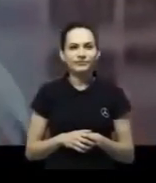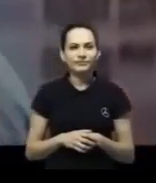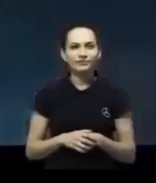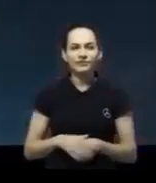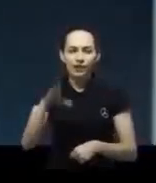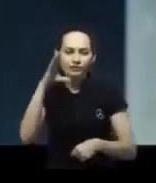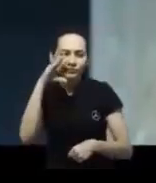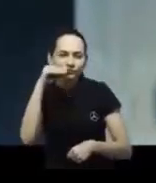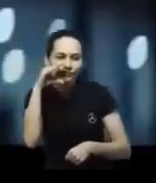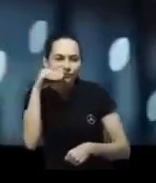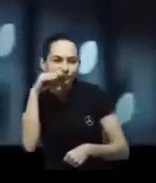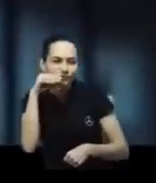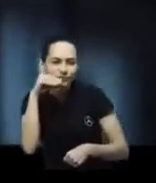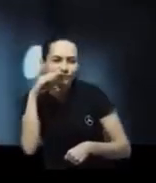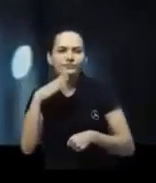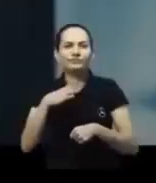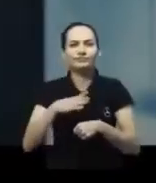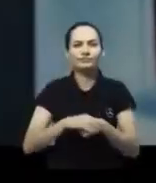Colaboradores,